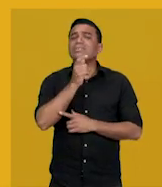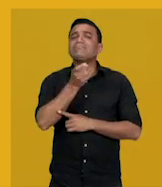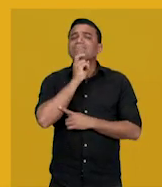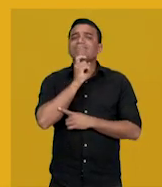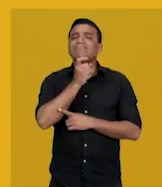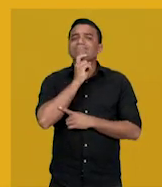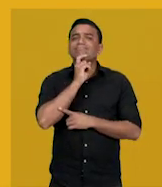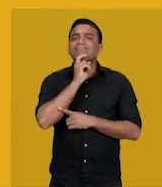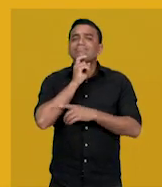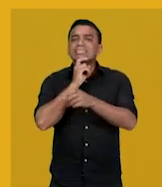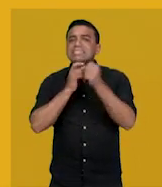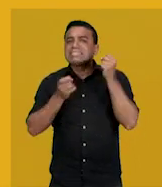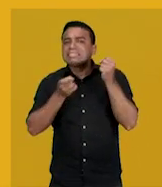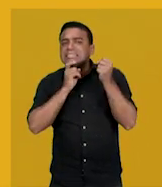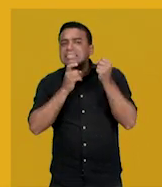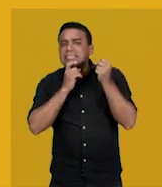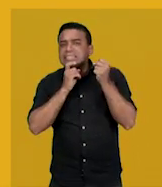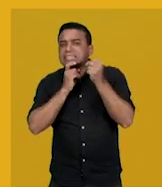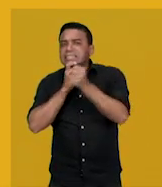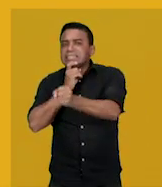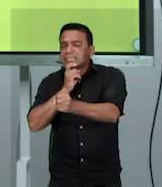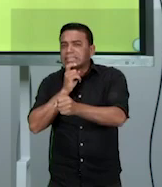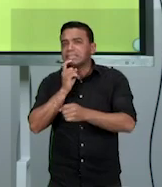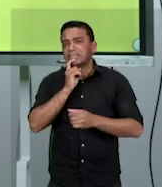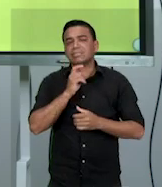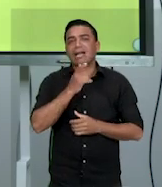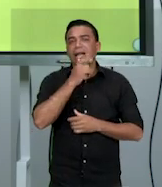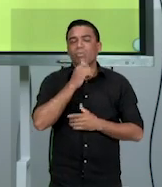muito interessante, né? Se você